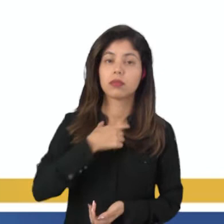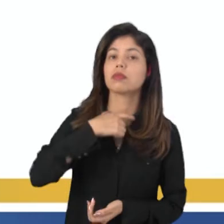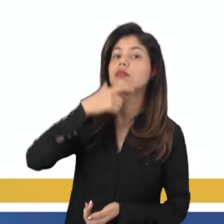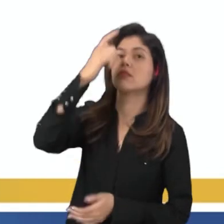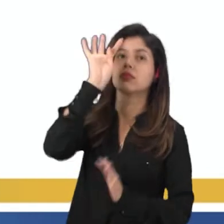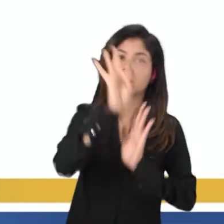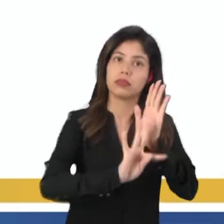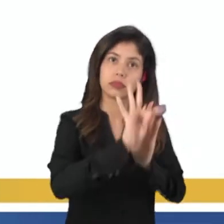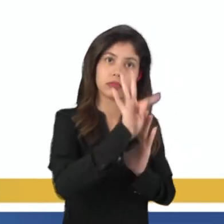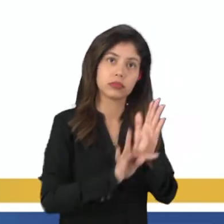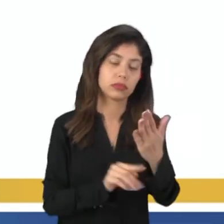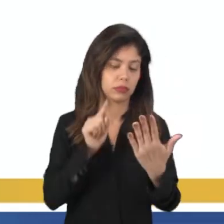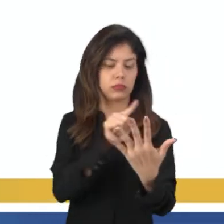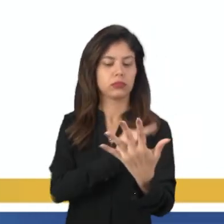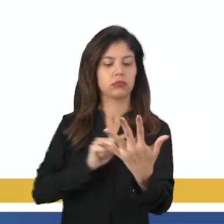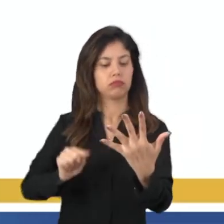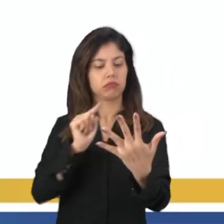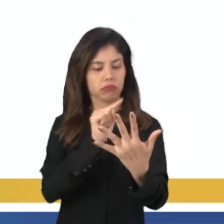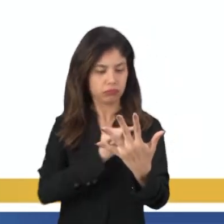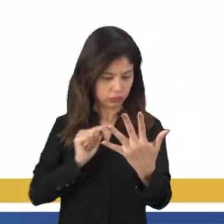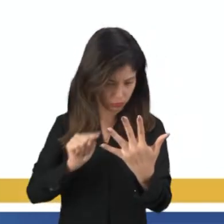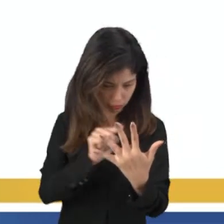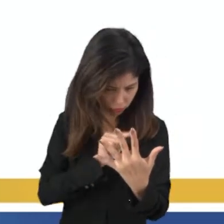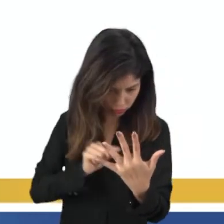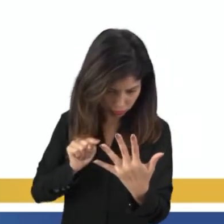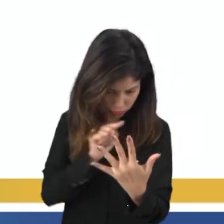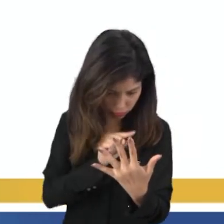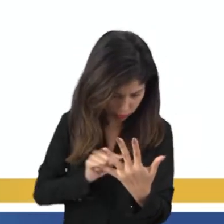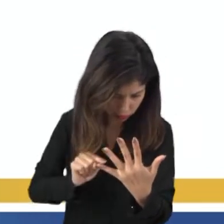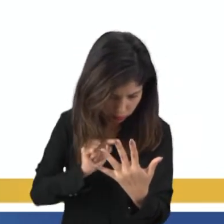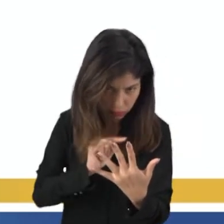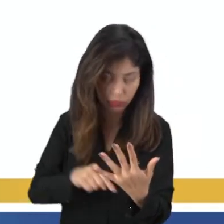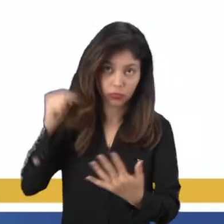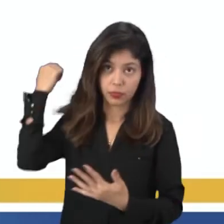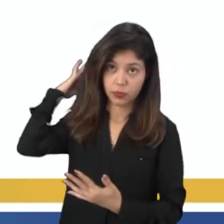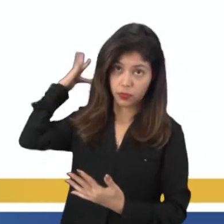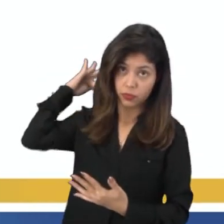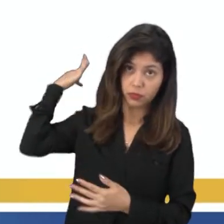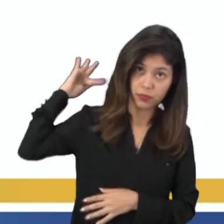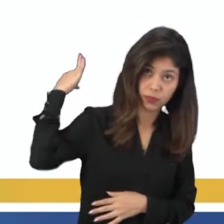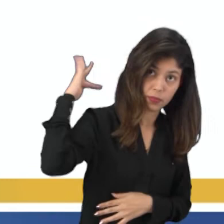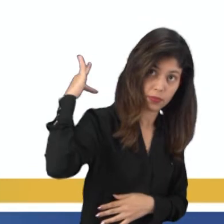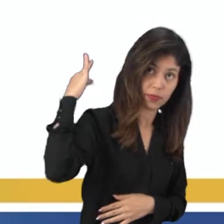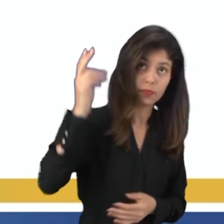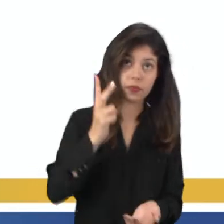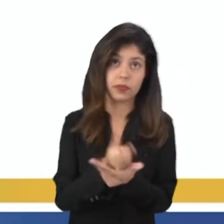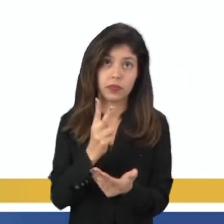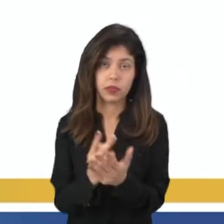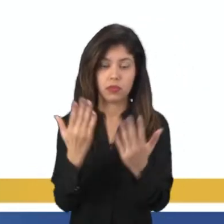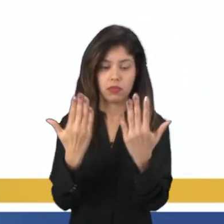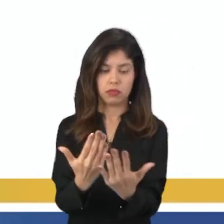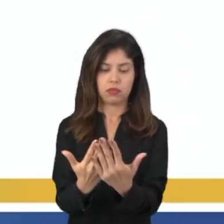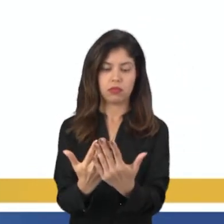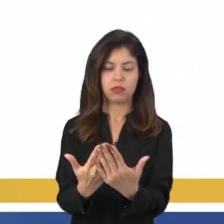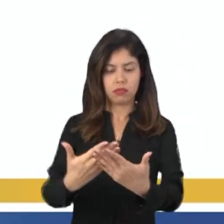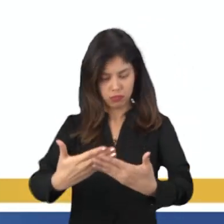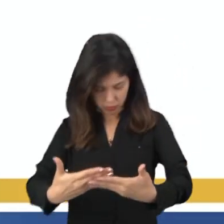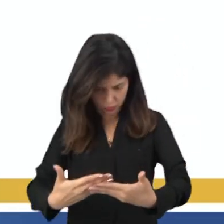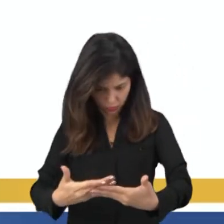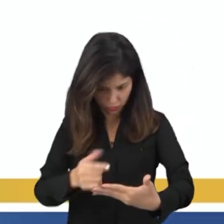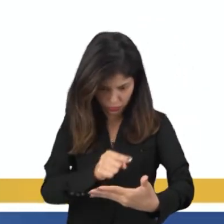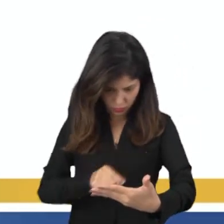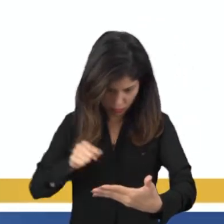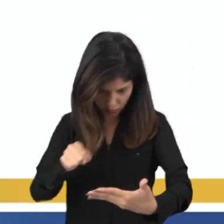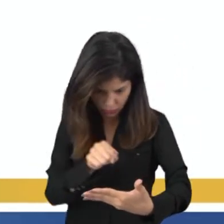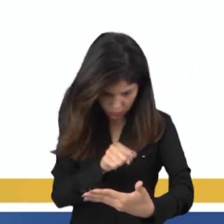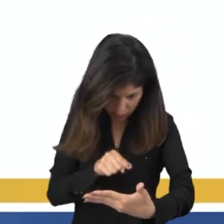de iPad. Muitas horas inclinados sobre o aparelho levam a dores nas costas. Por estar segurando com as duas mãos o aparelho,